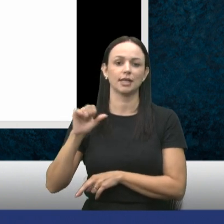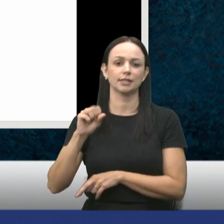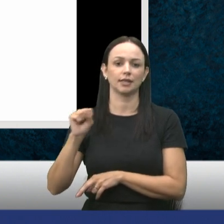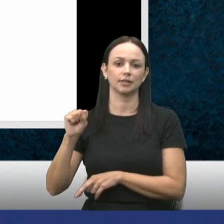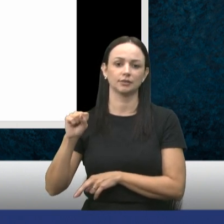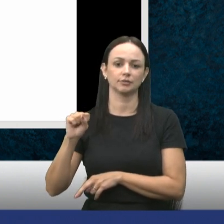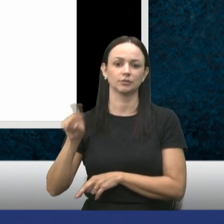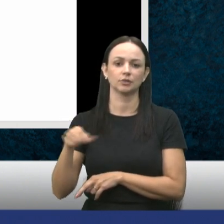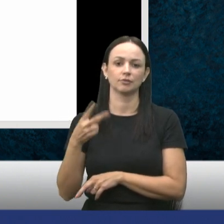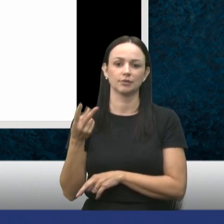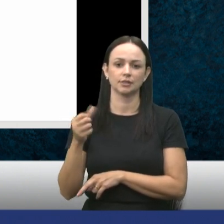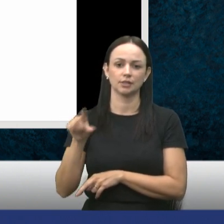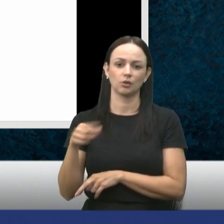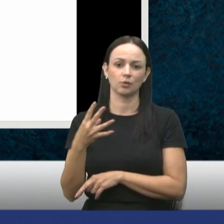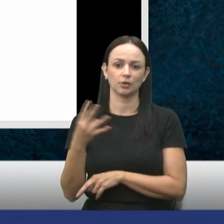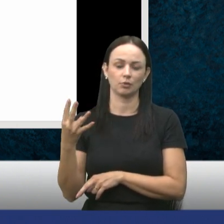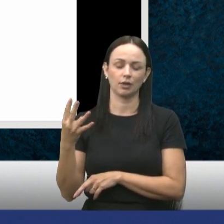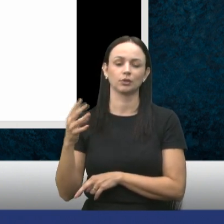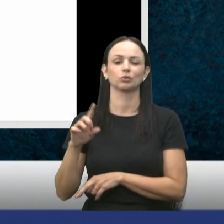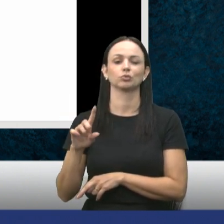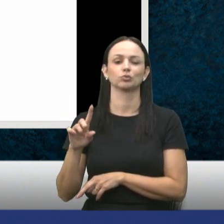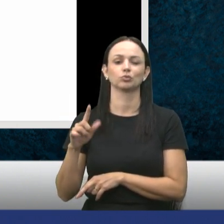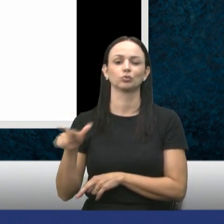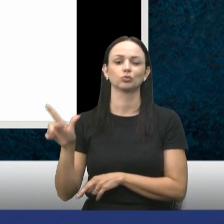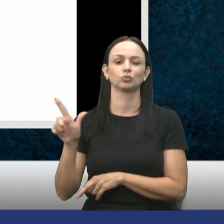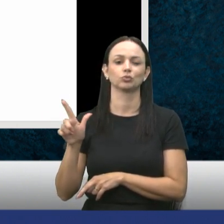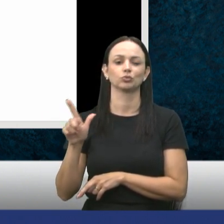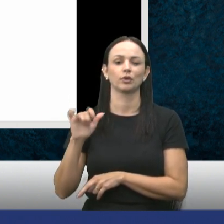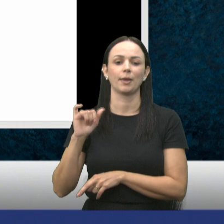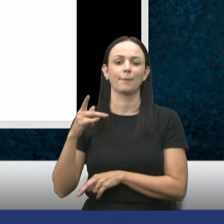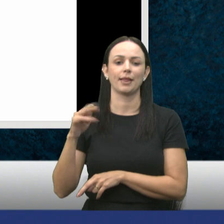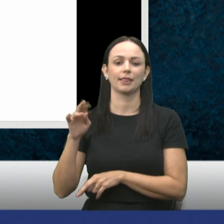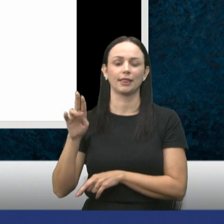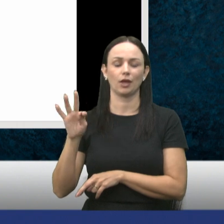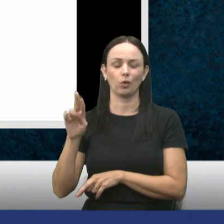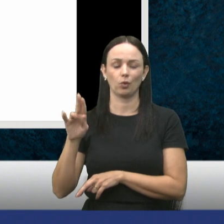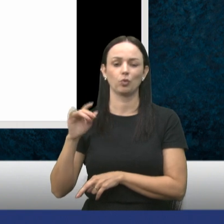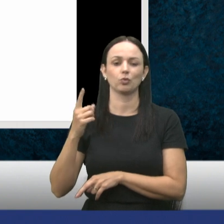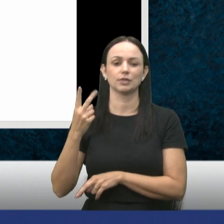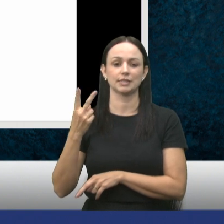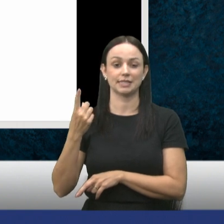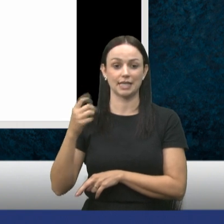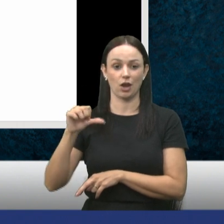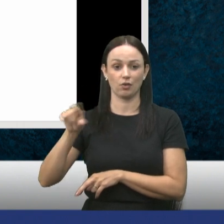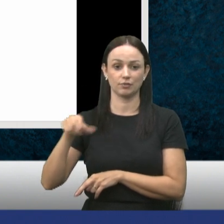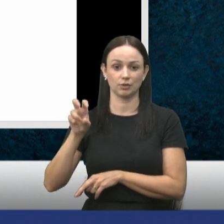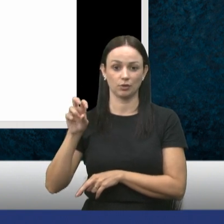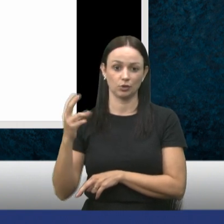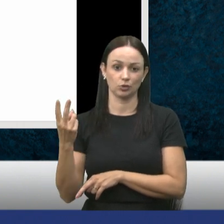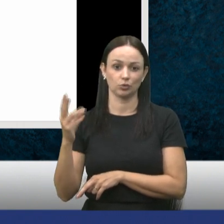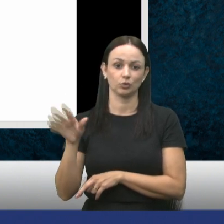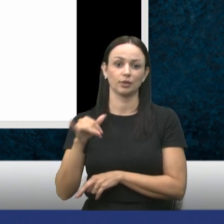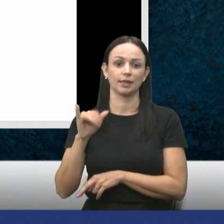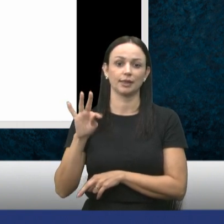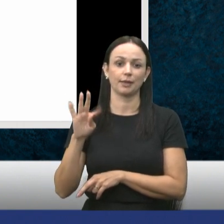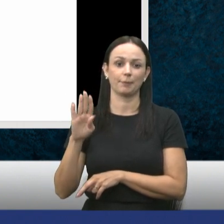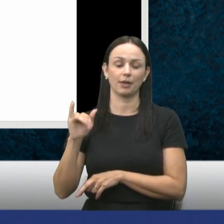ISS 26,44%, o IPTU 19,52%, o